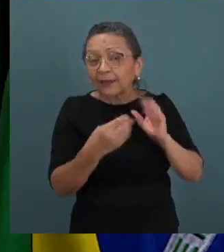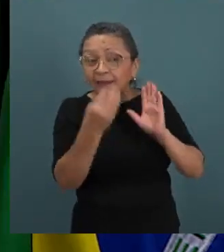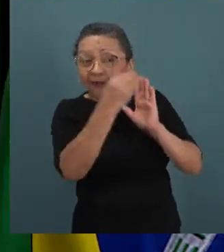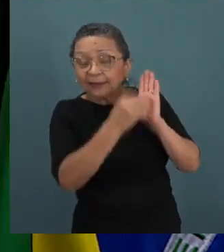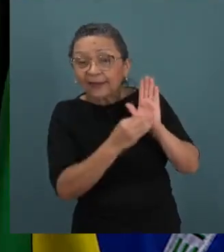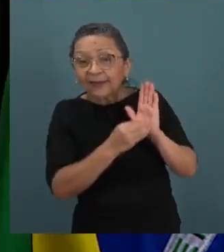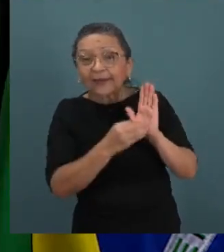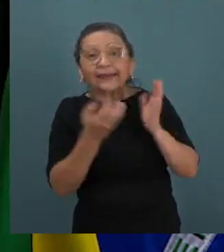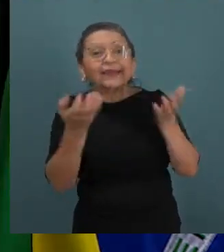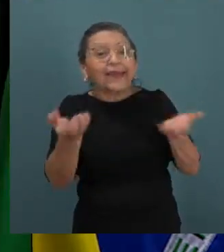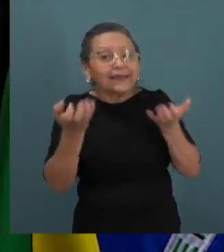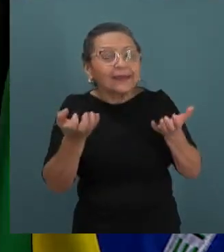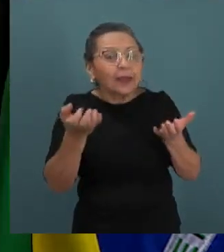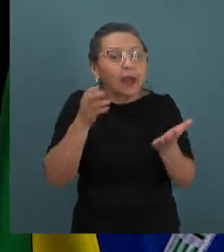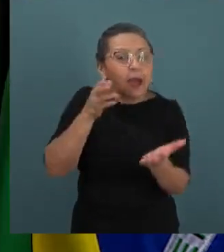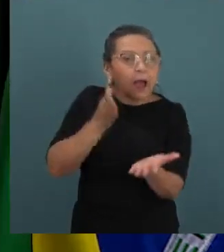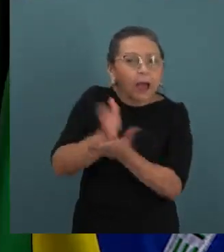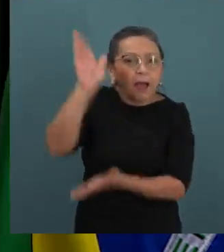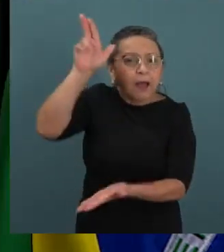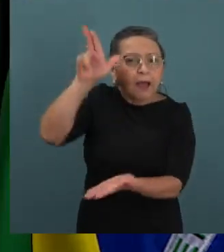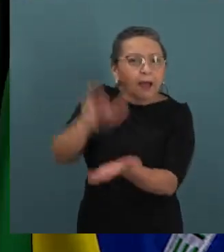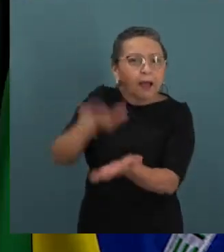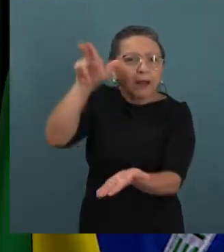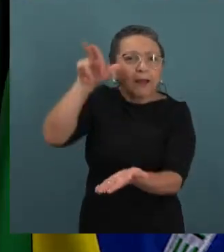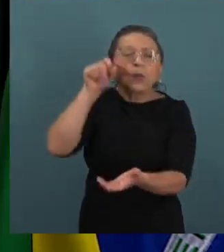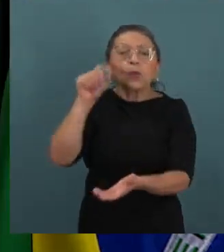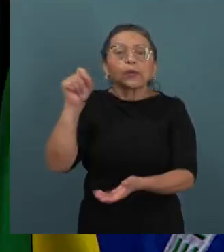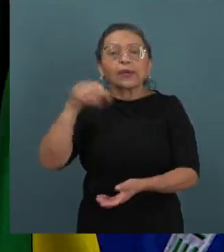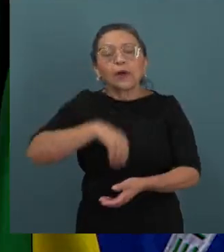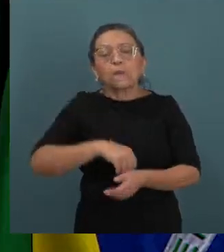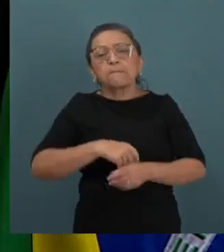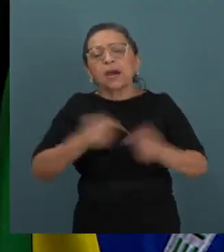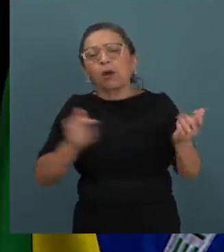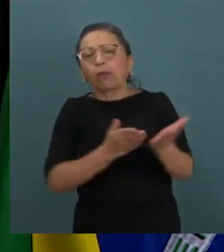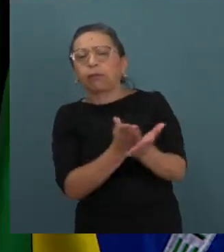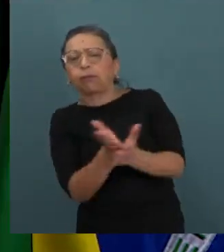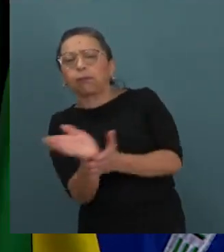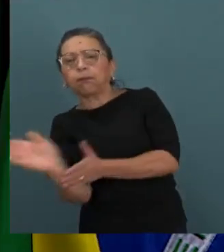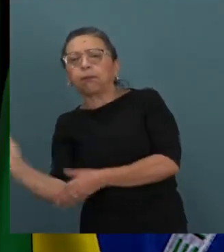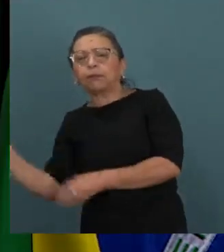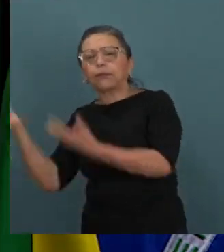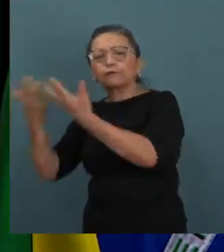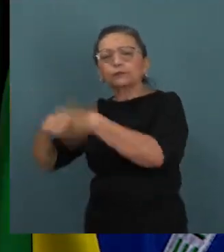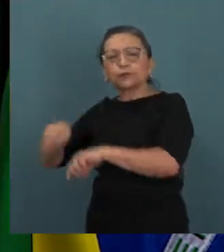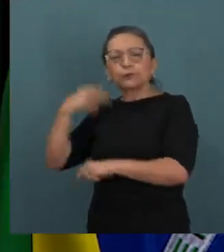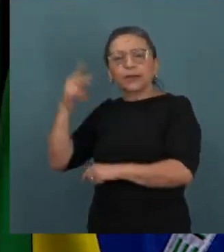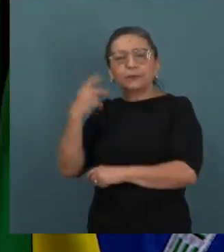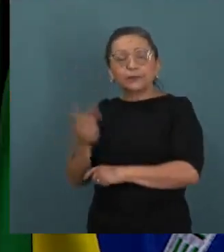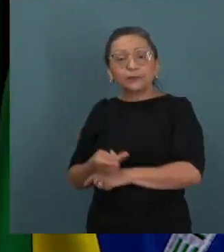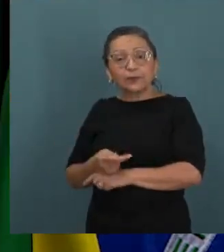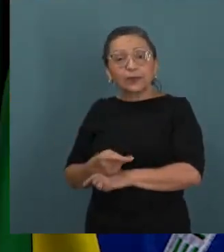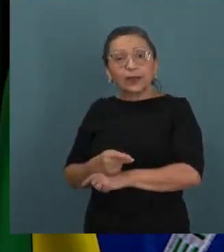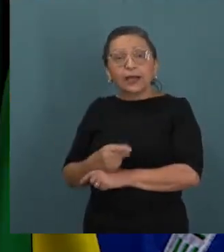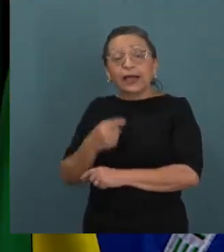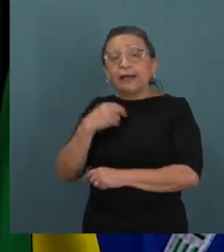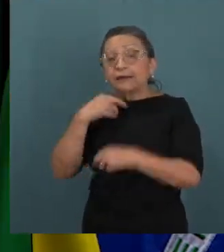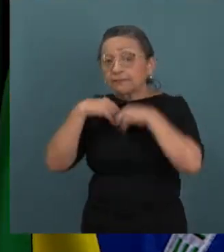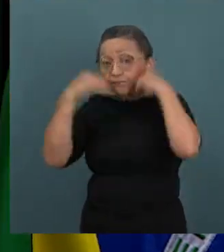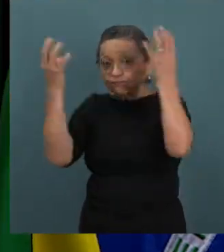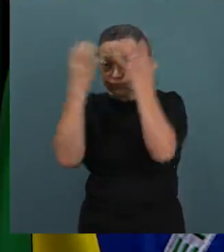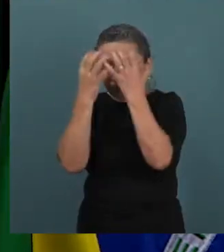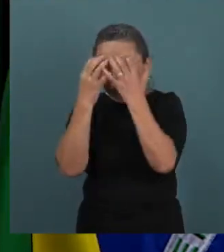pretendia regulamentar aquilo que é o maior desvio de função do parlamento, a vergonhosa